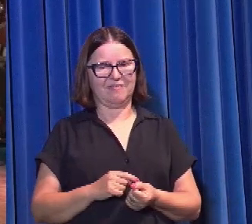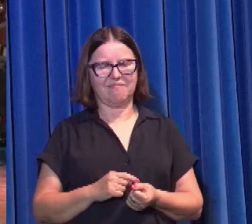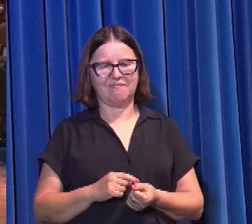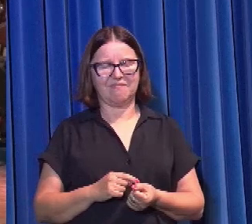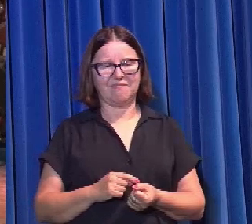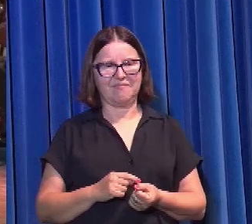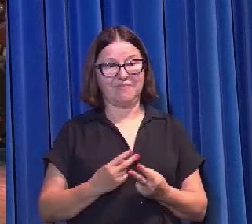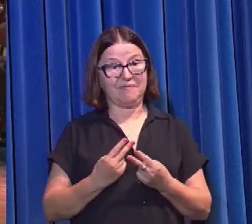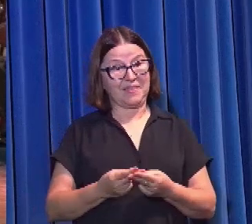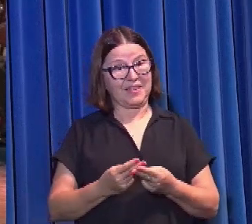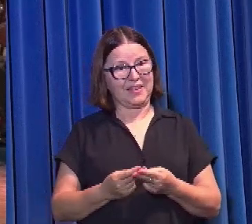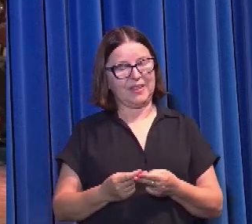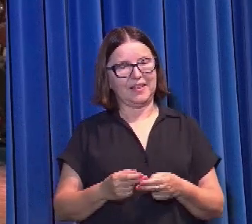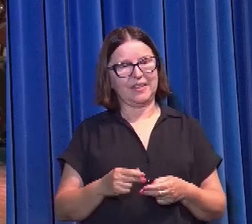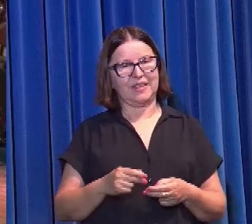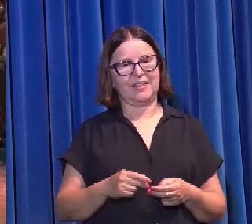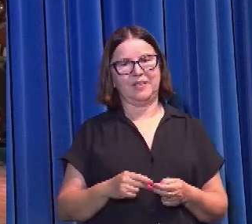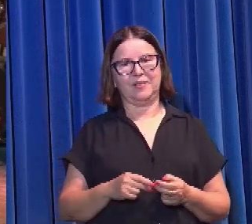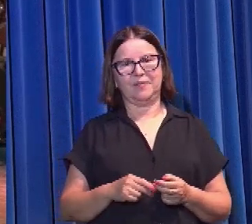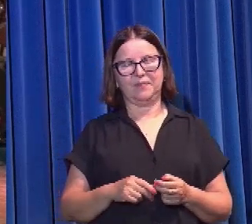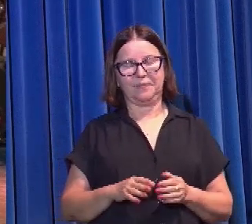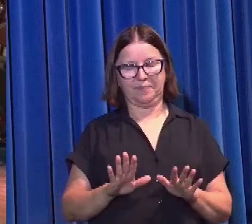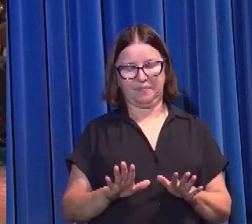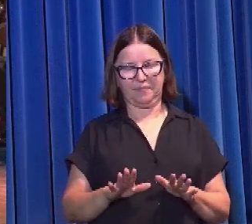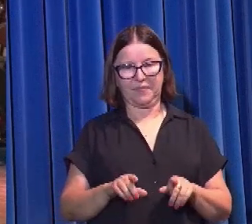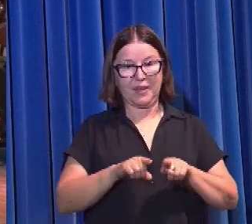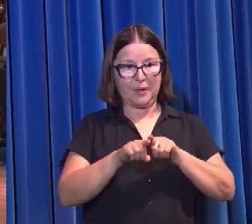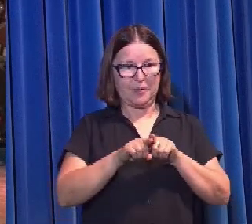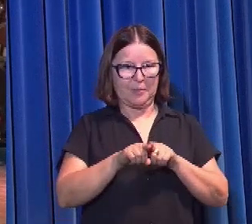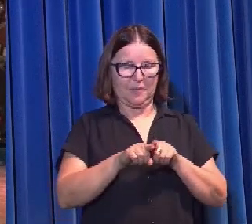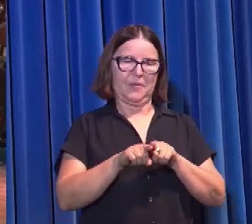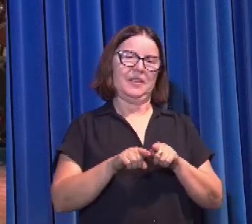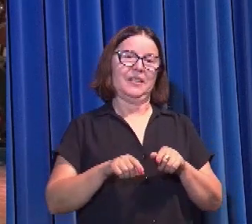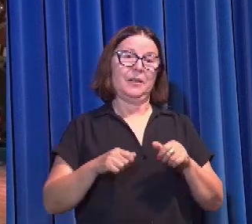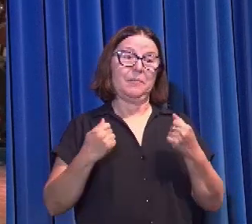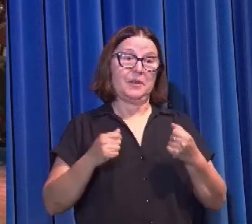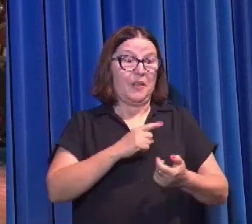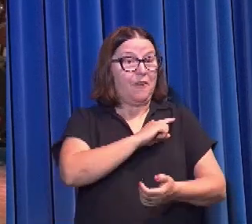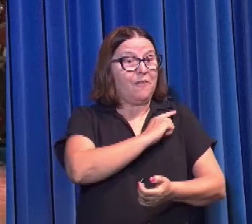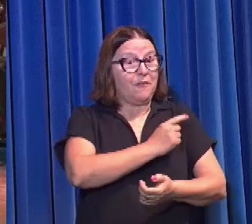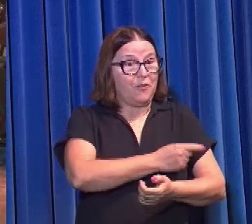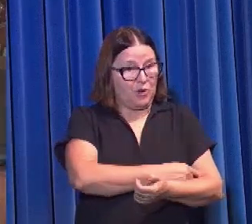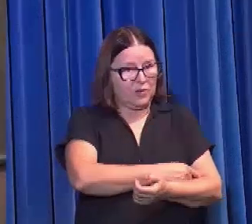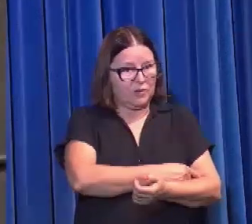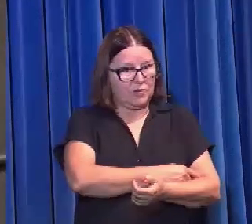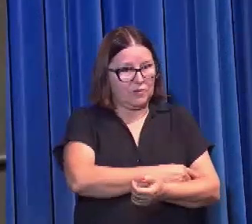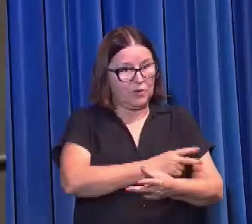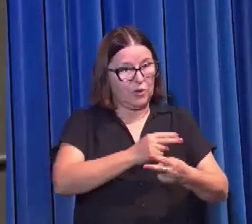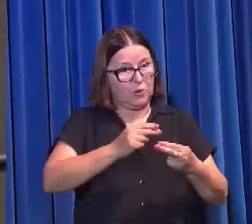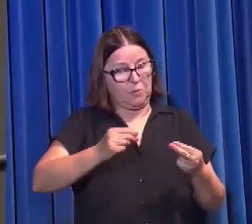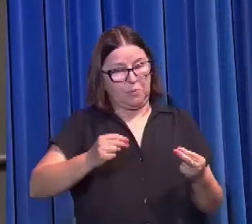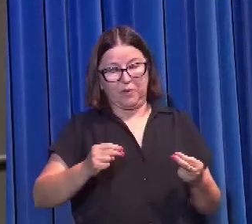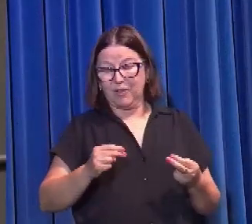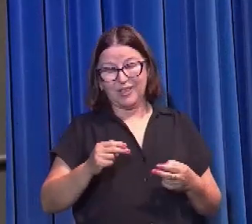diligentemente para manter. Irmãos, a gente só precisa se esforçar em alguma coisa que não nos é natural.